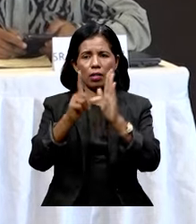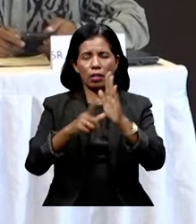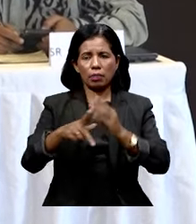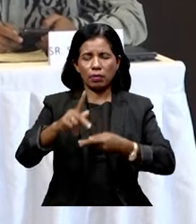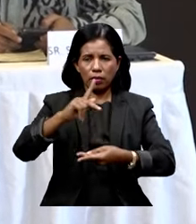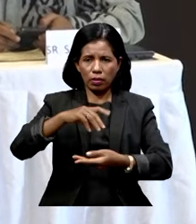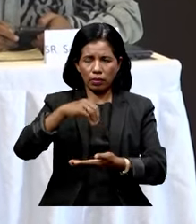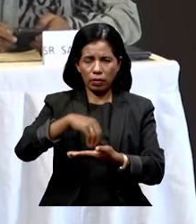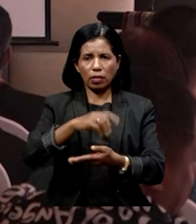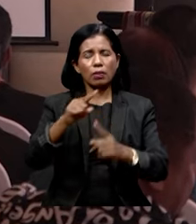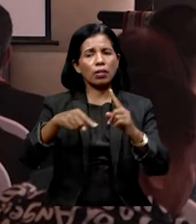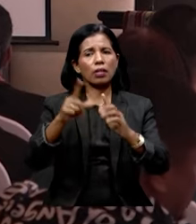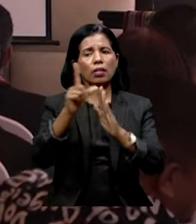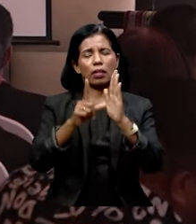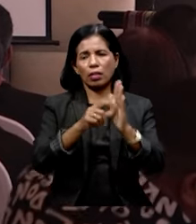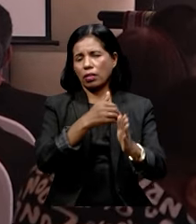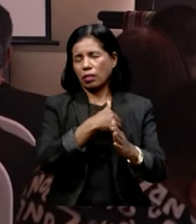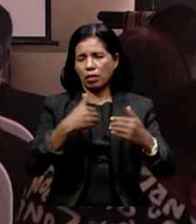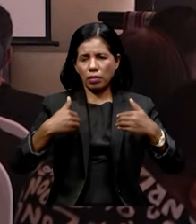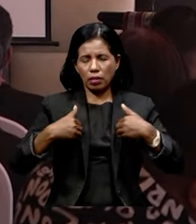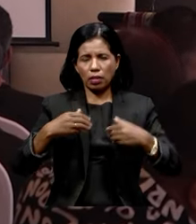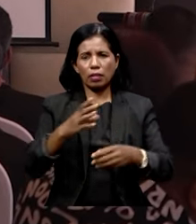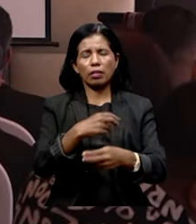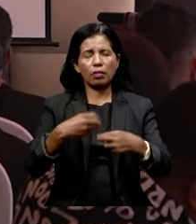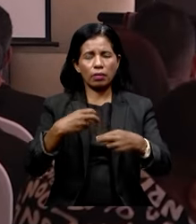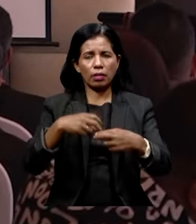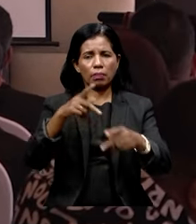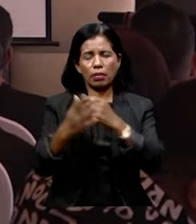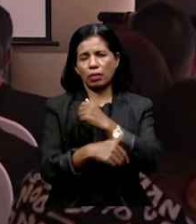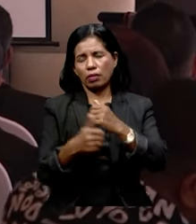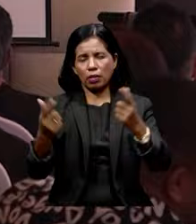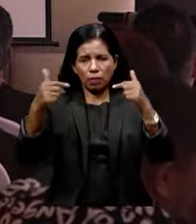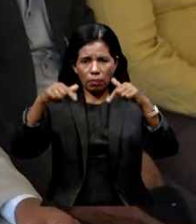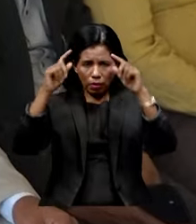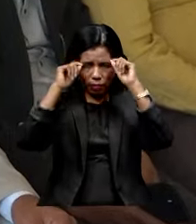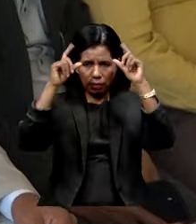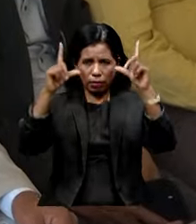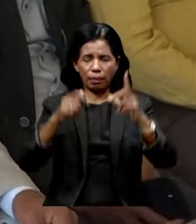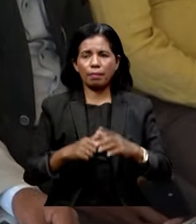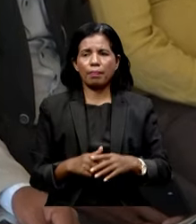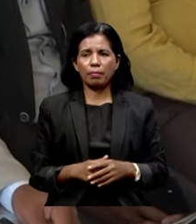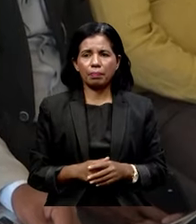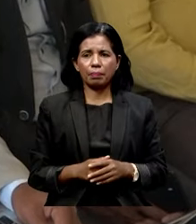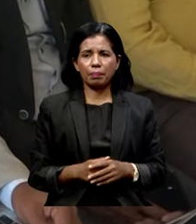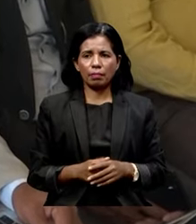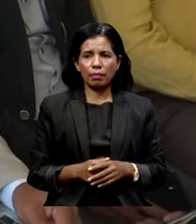ne, nama bangira lei ne se dau kiha difícil ba investidor estrangeiro a tu ma investe irailaran. Agustino da Costa, Romalo Neves, Ziemen.